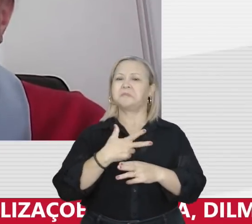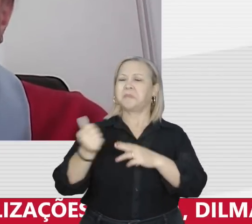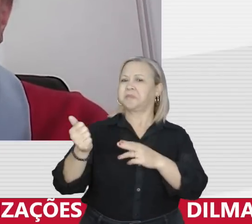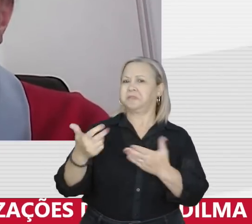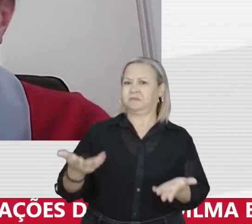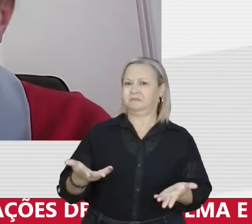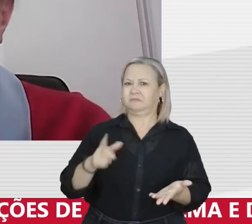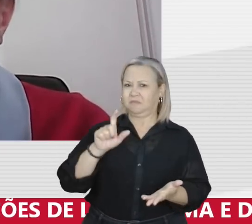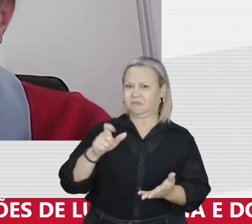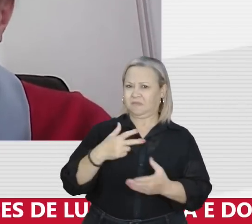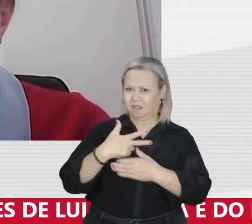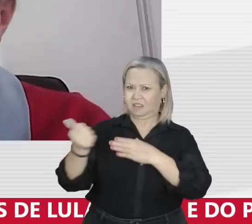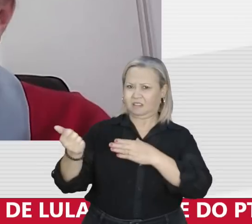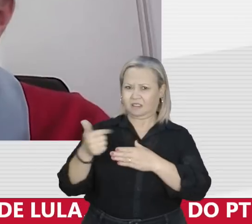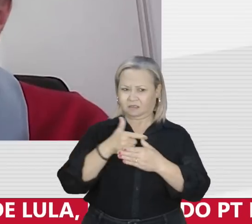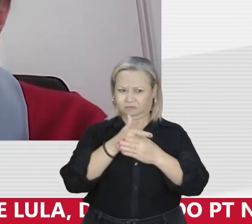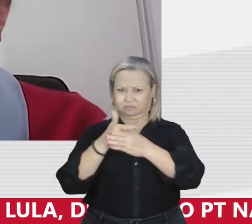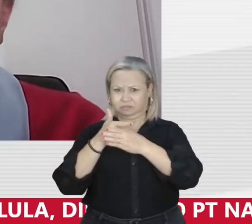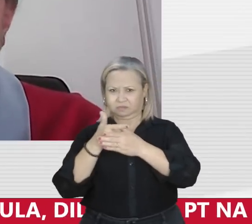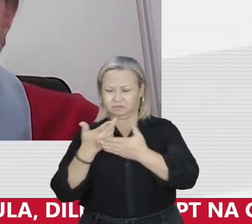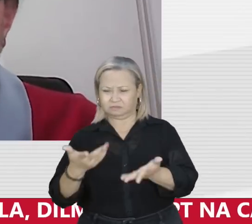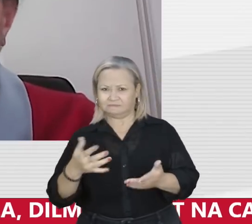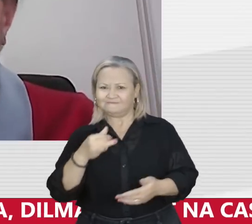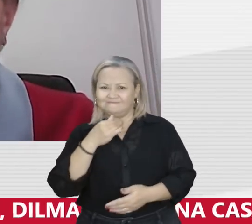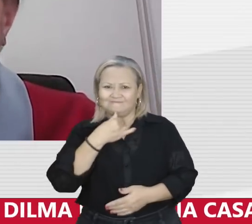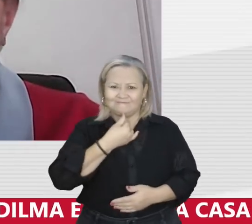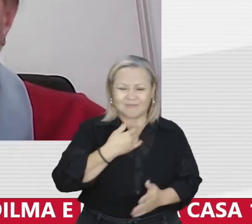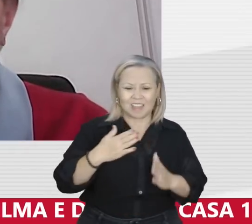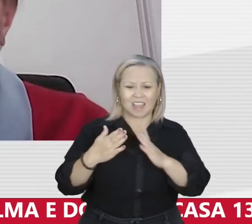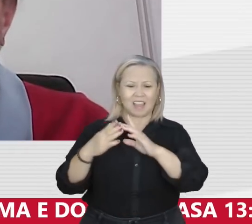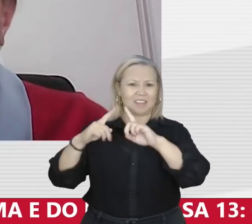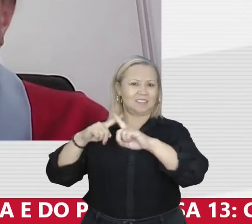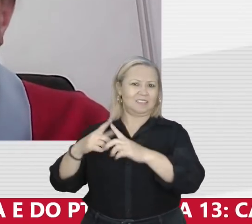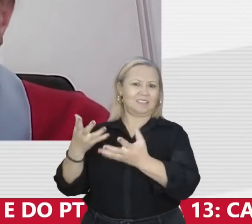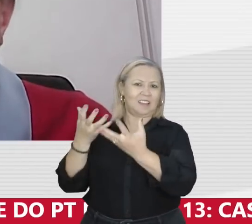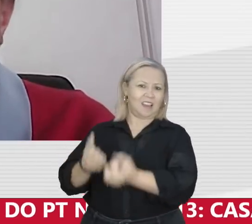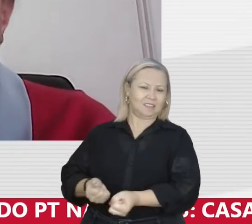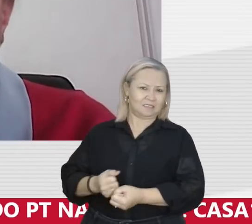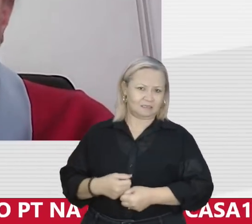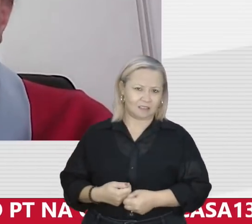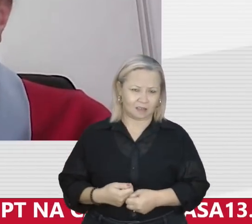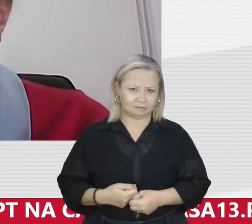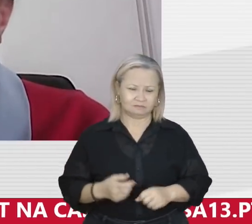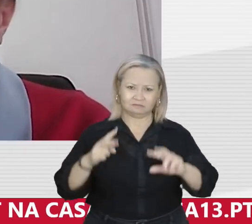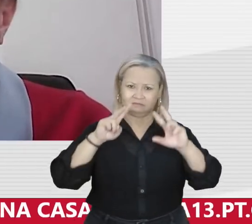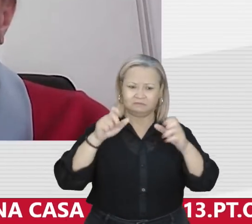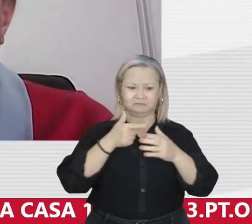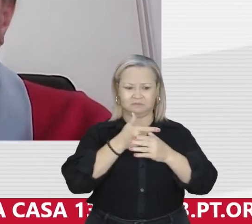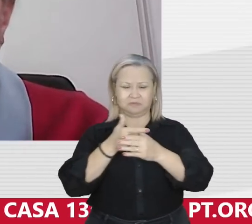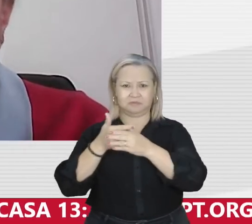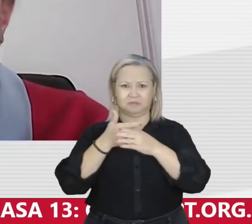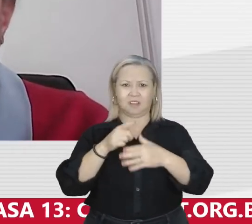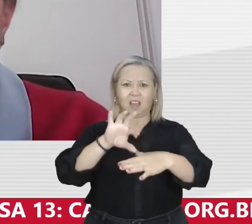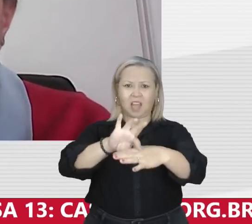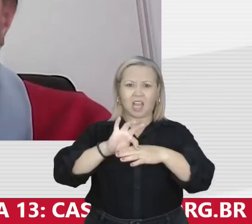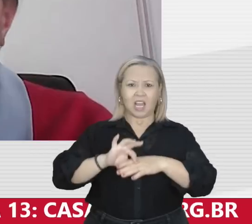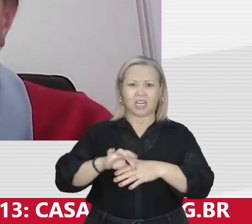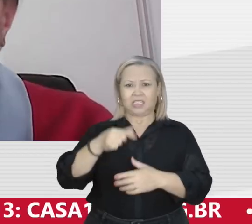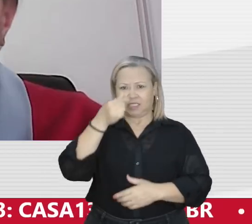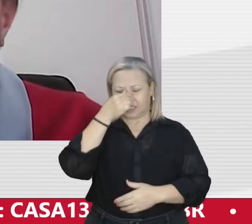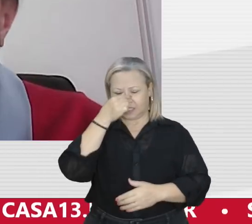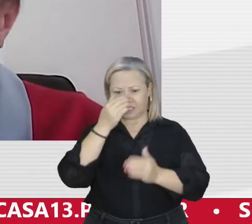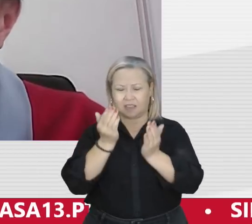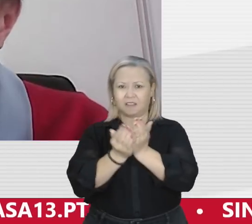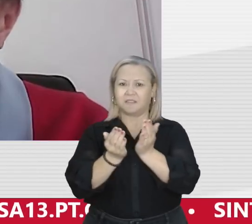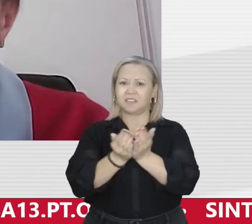isso. Lamento muito as igrejas embarcarem nisso, né? lideranças evangélicas sempre